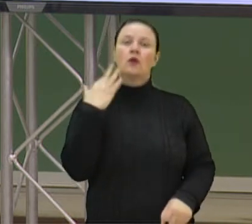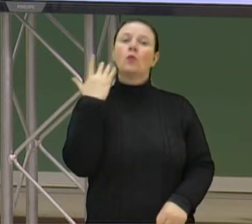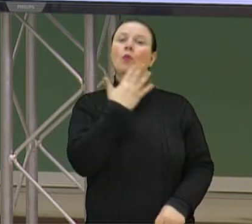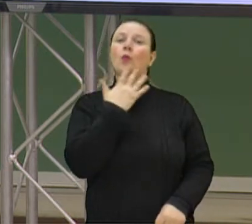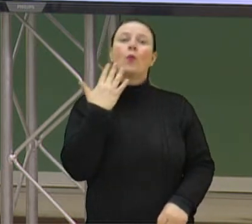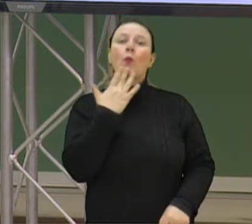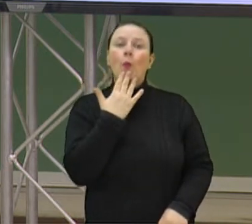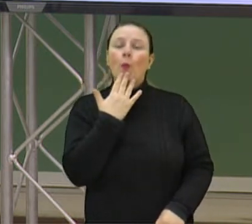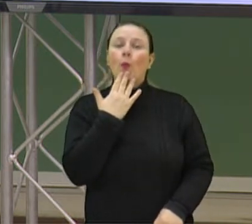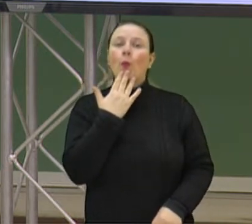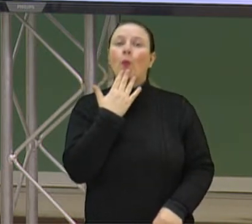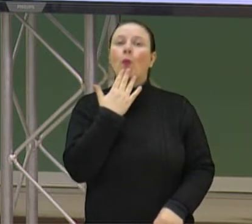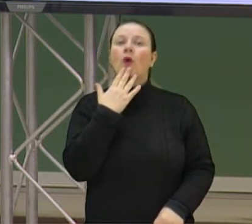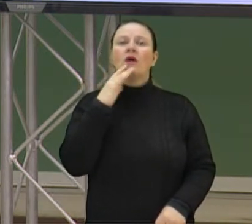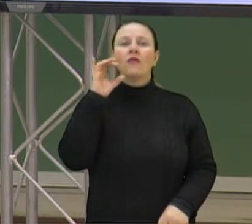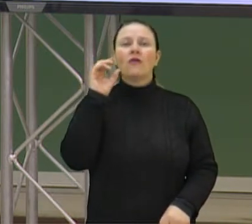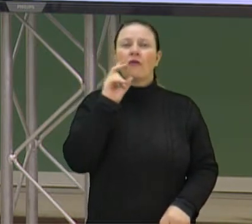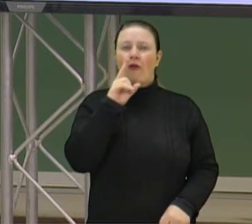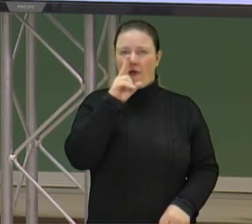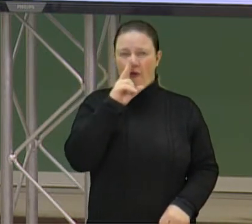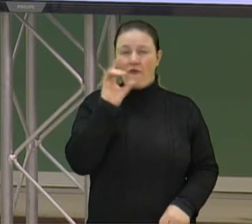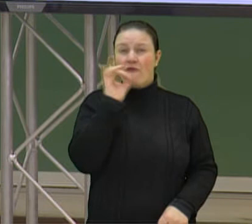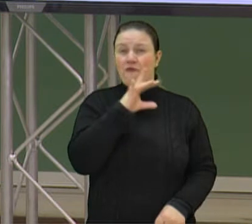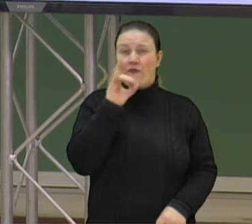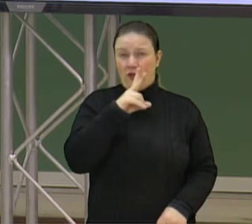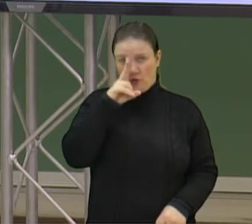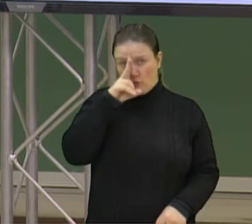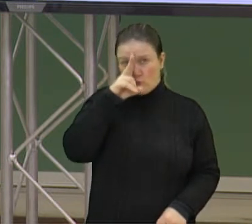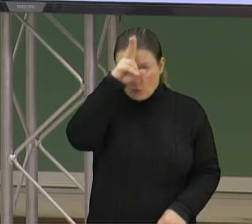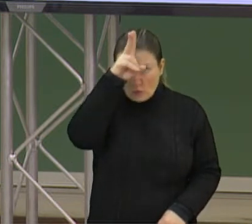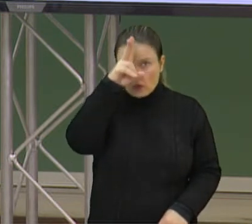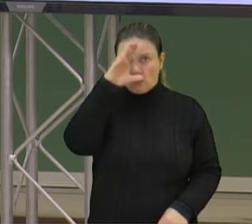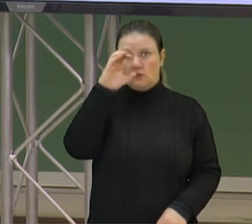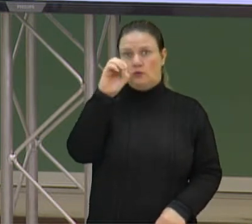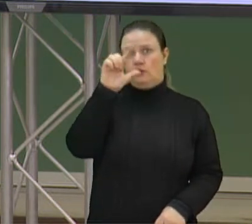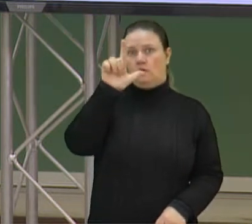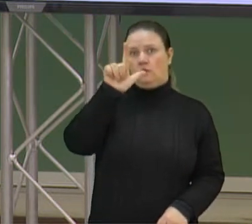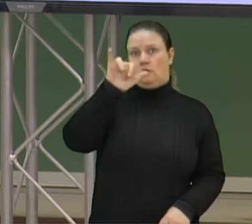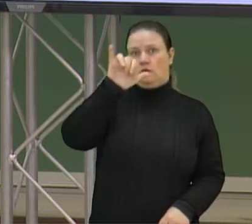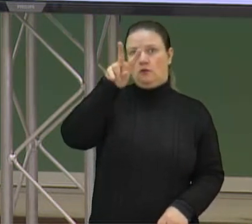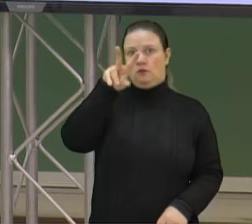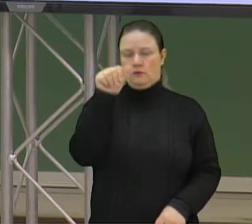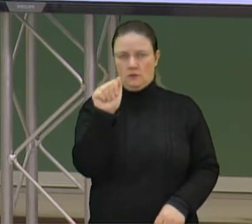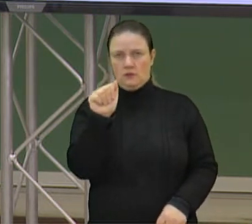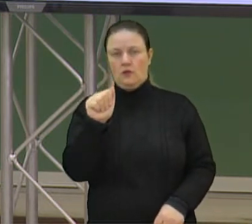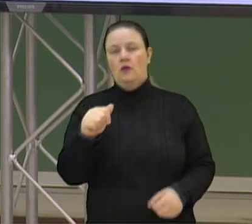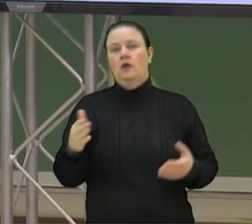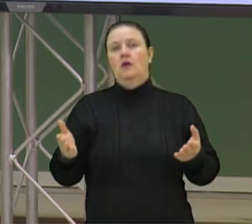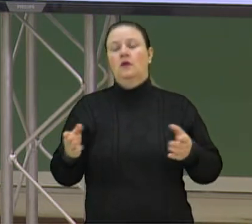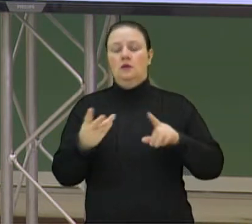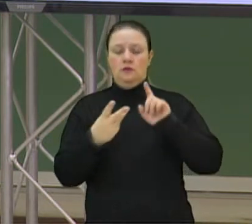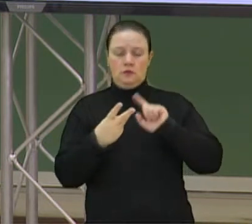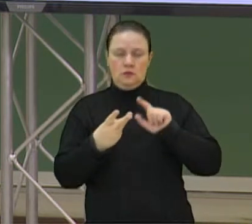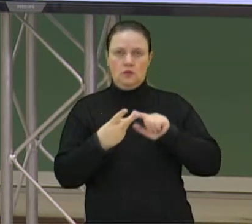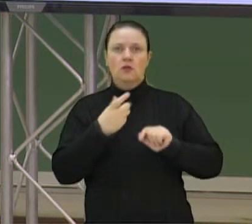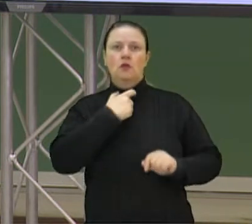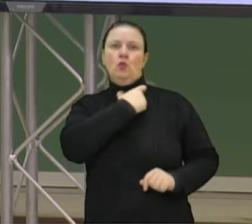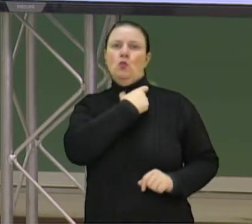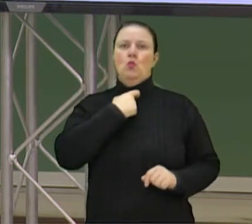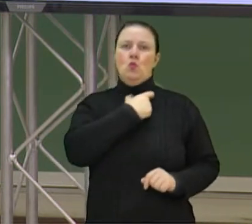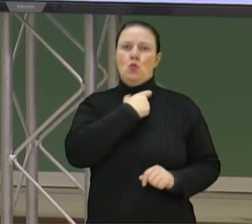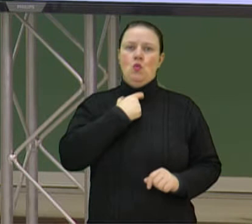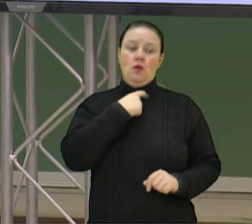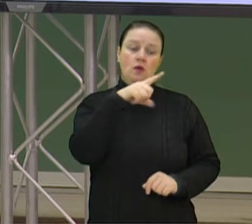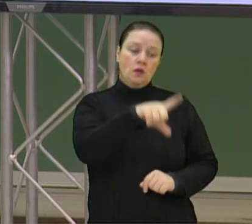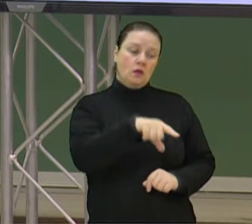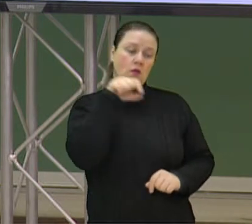dele é verde oliva, né? Tá aqui, verde oliva. E la corbata, la gravata, então ela escolheu